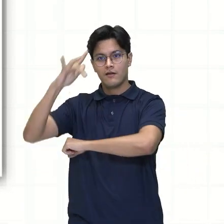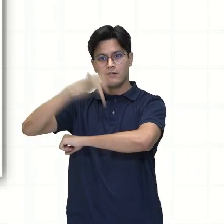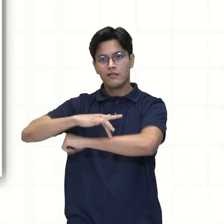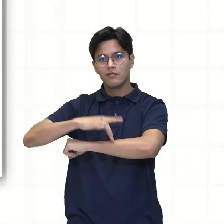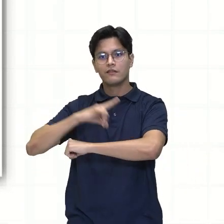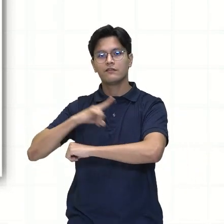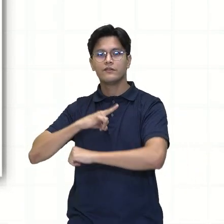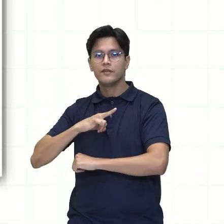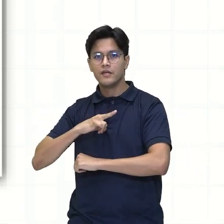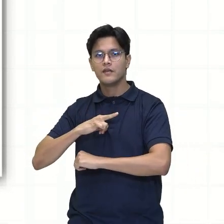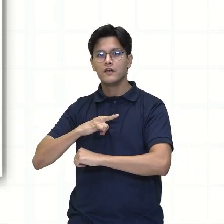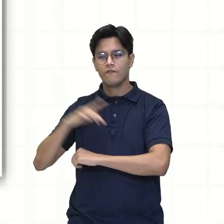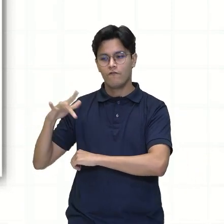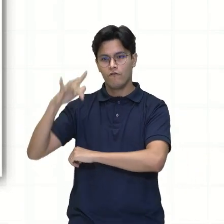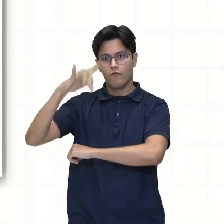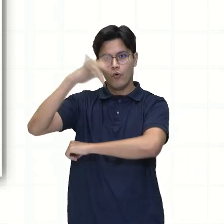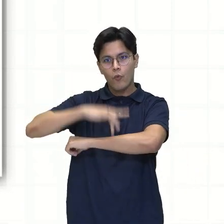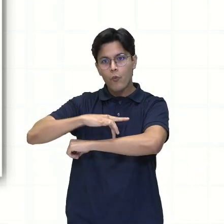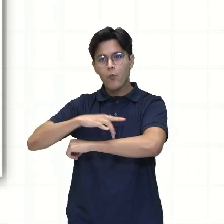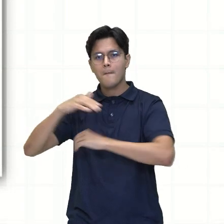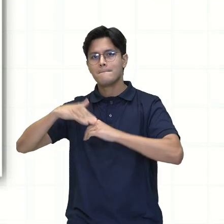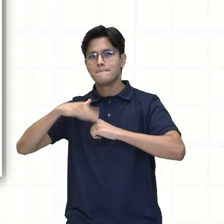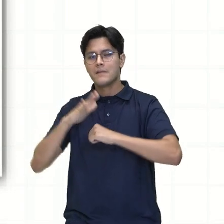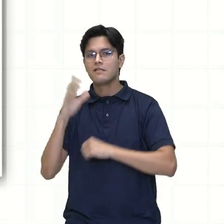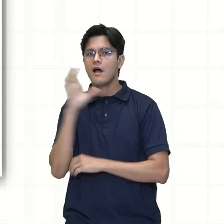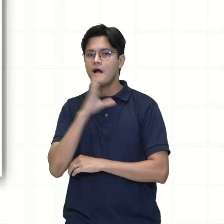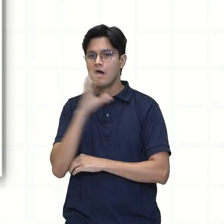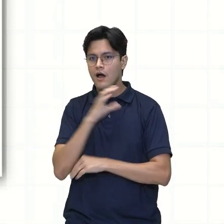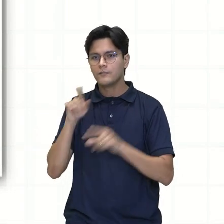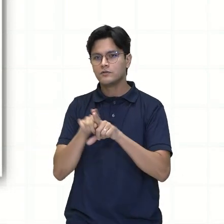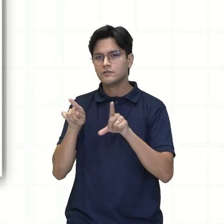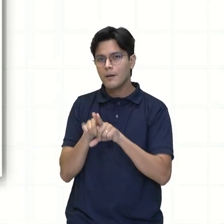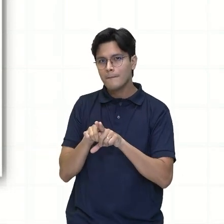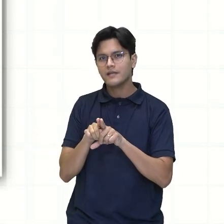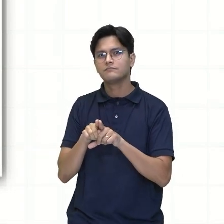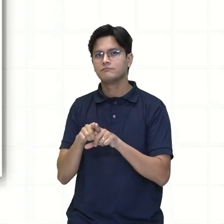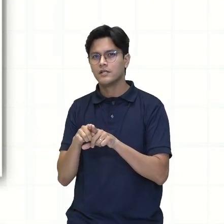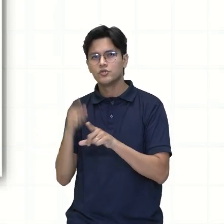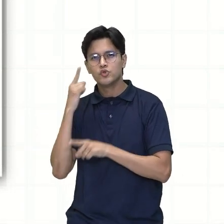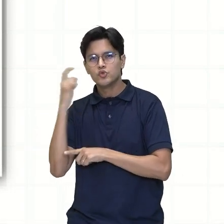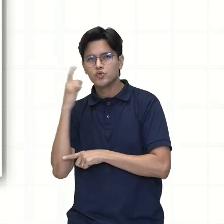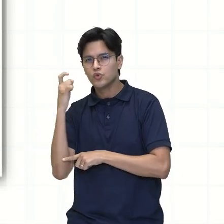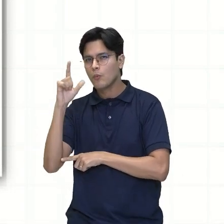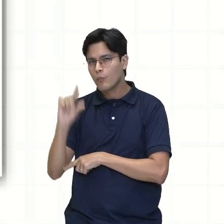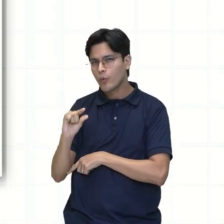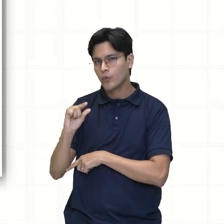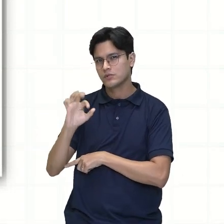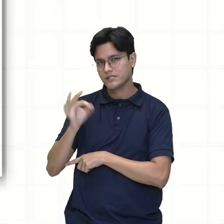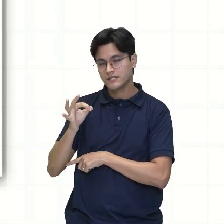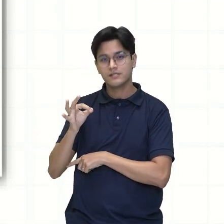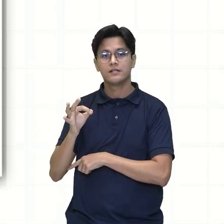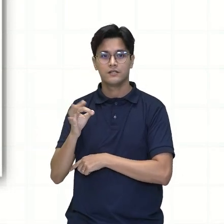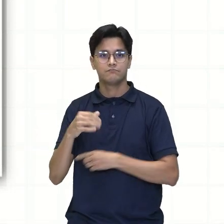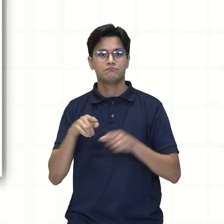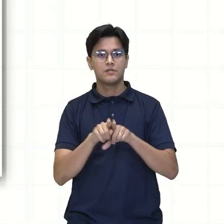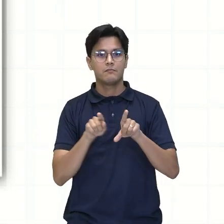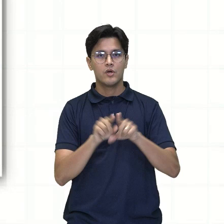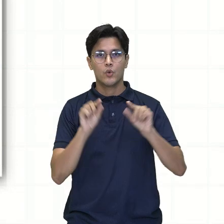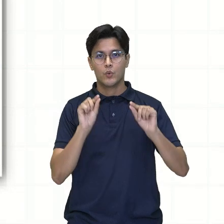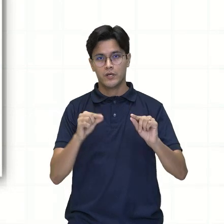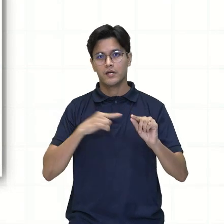ágil e silencioso, você não percebe a presença dele. A marca da picada, deixa sua marca com pele